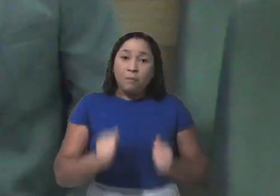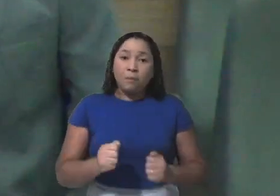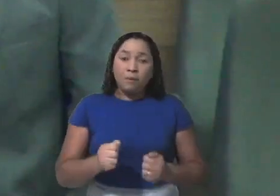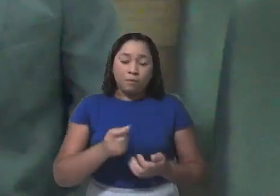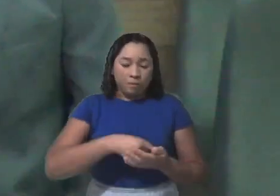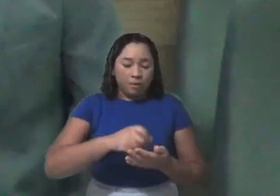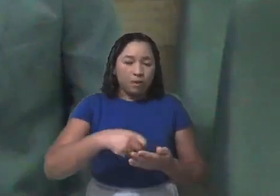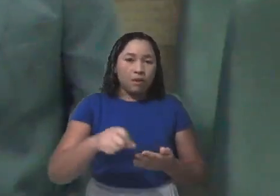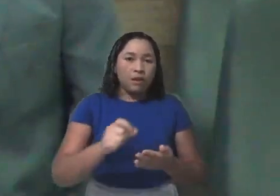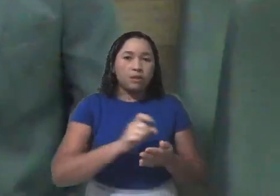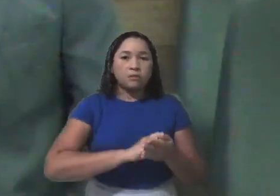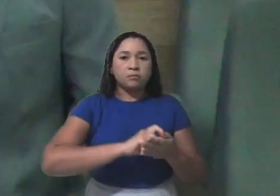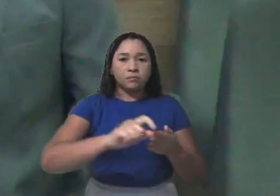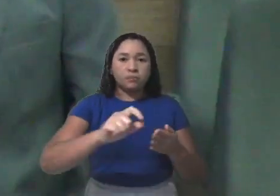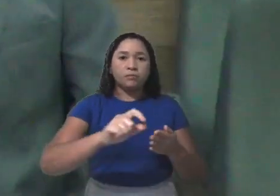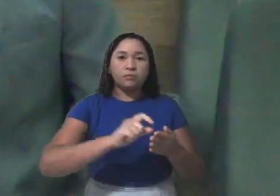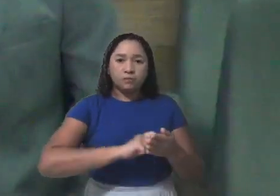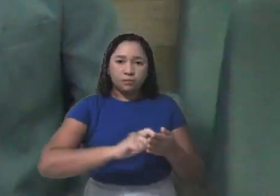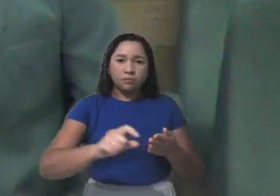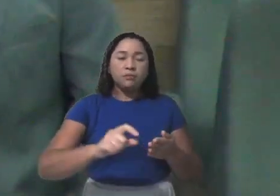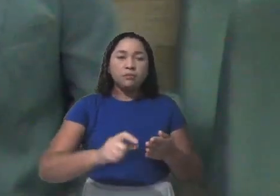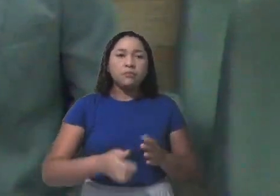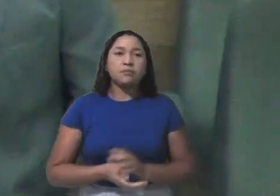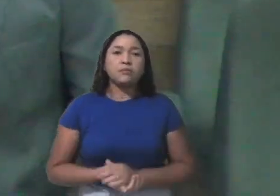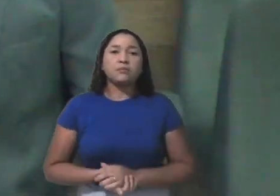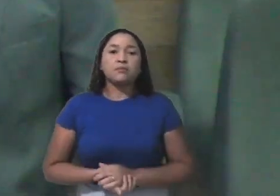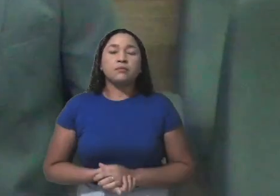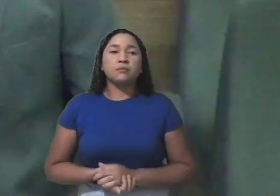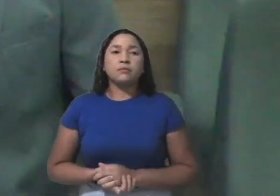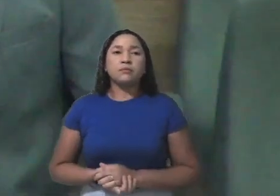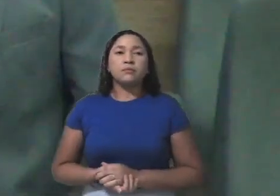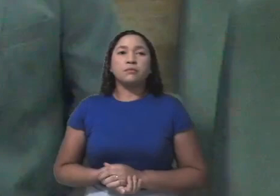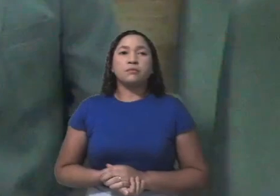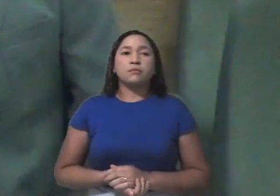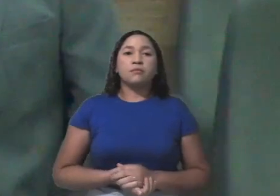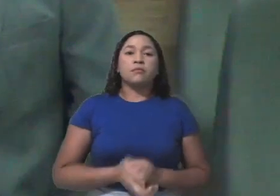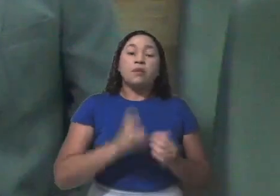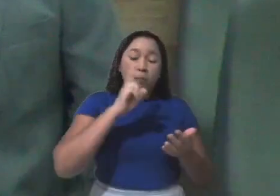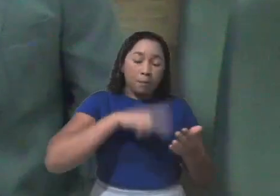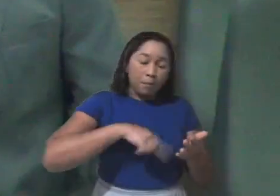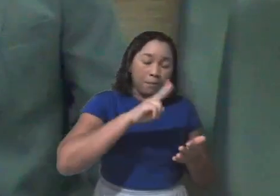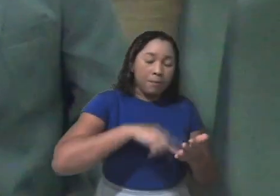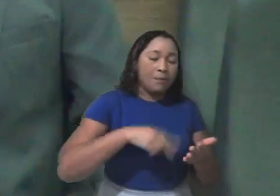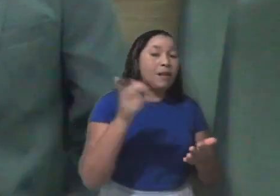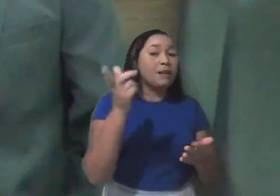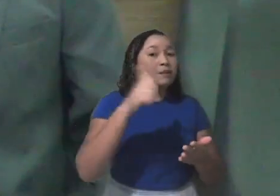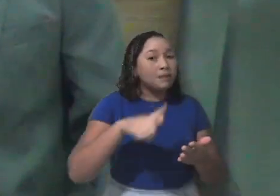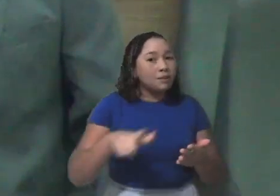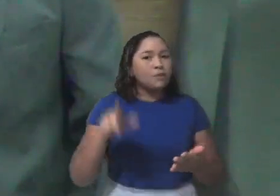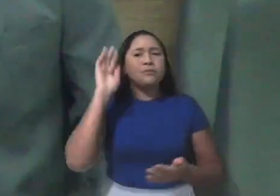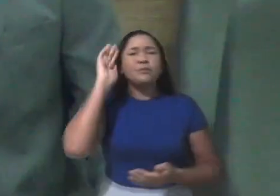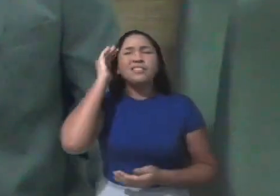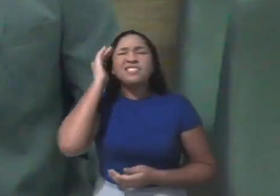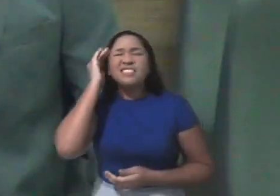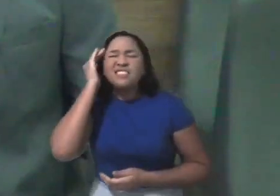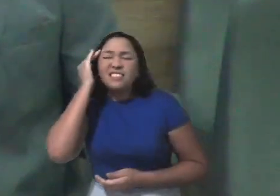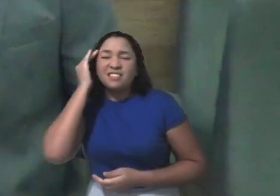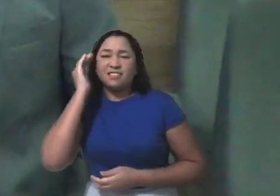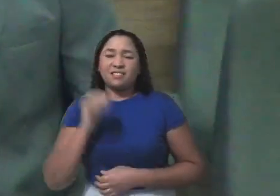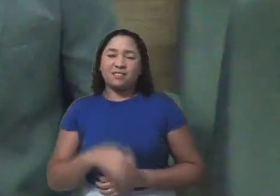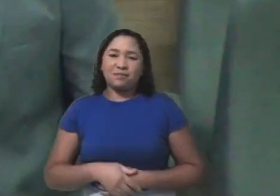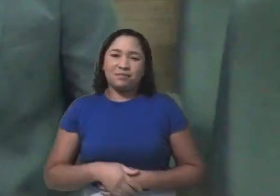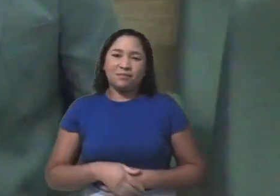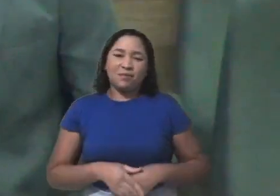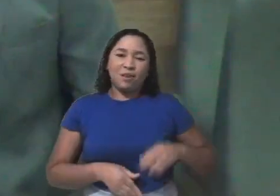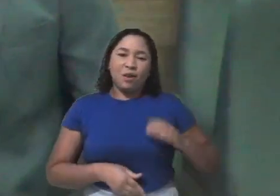fosse querer entender a vontade de Deus, eu voltasse para Ele e leria novamente, para entender, para guardar no meu